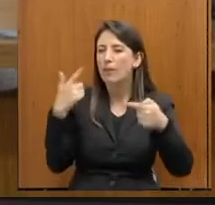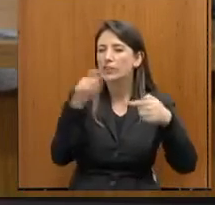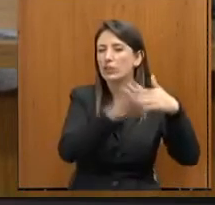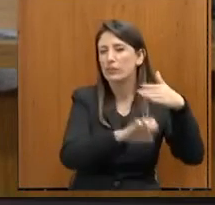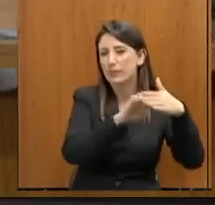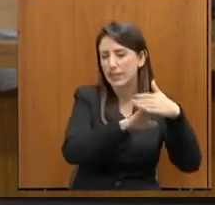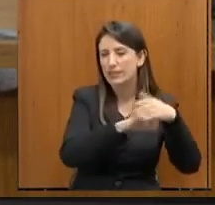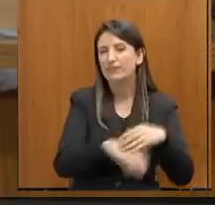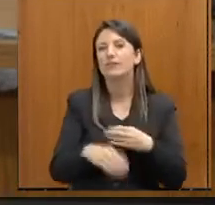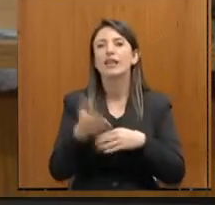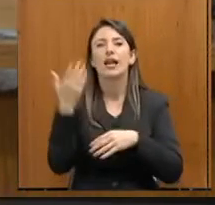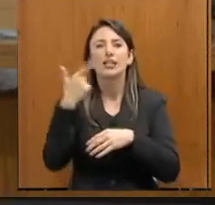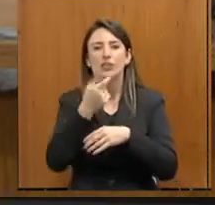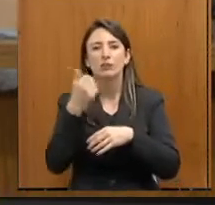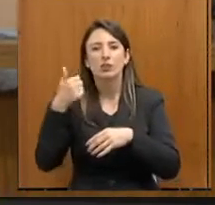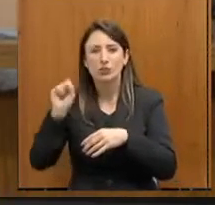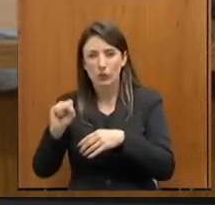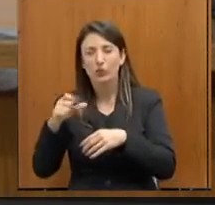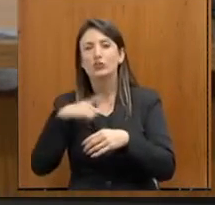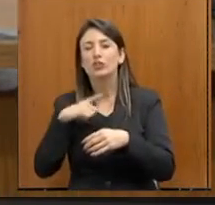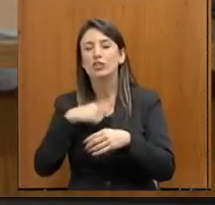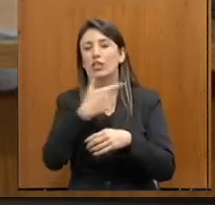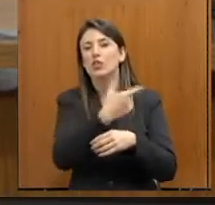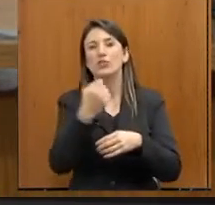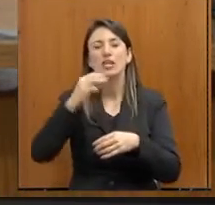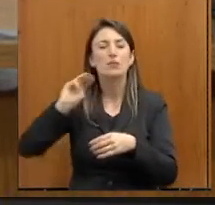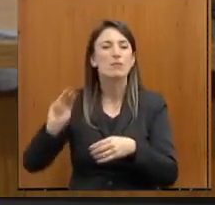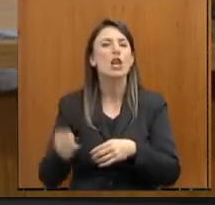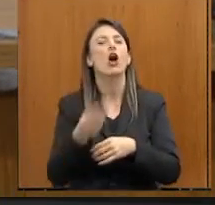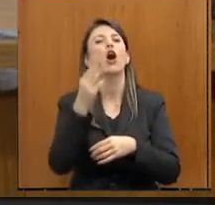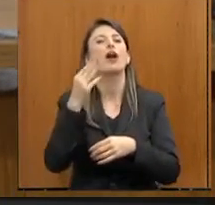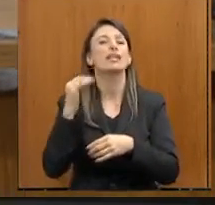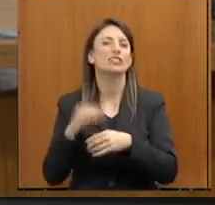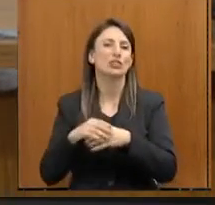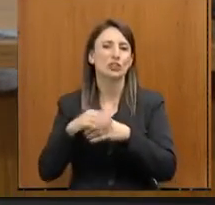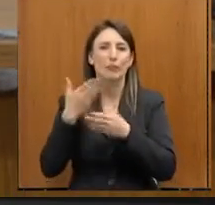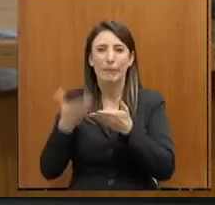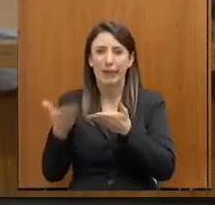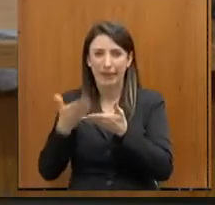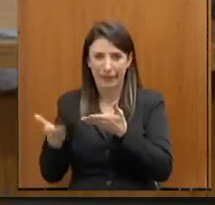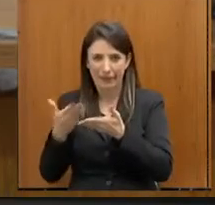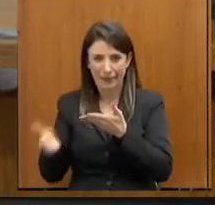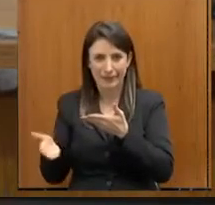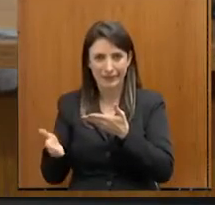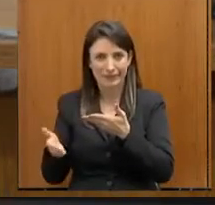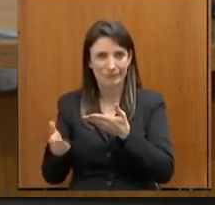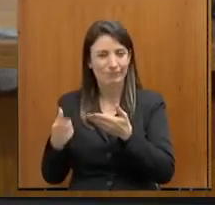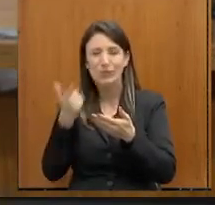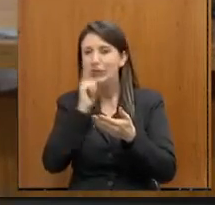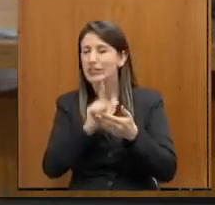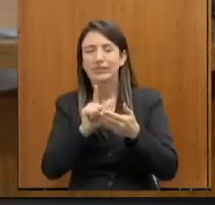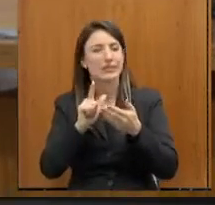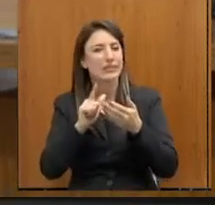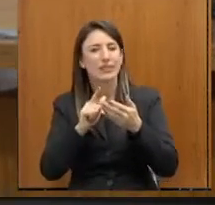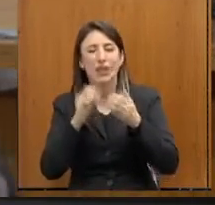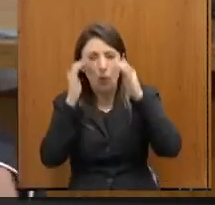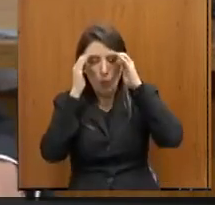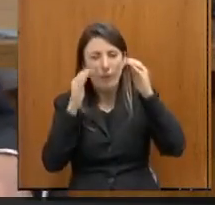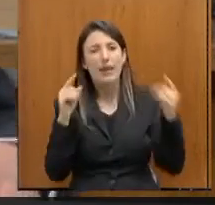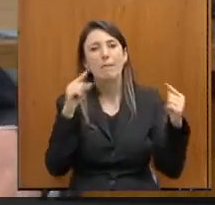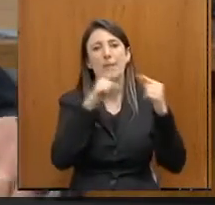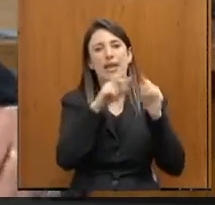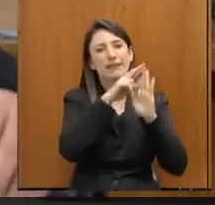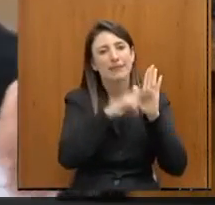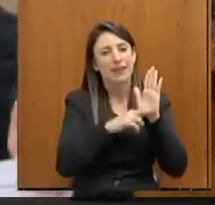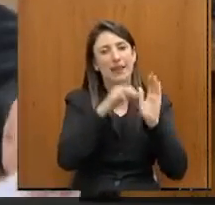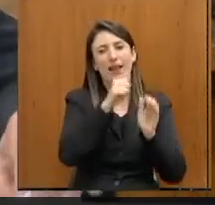200 milhões de perdas sobre aquilo que anel estabelece como meta o ano passado nós conseguimos cumprir